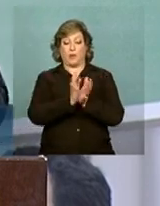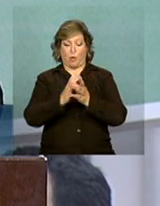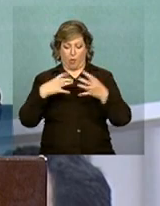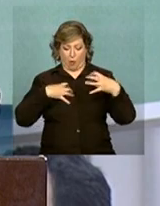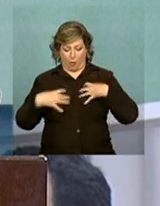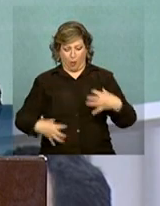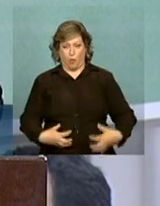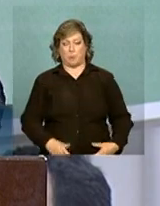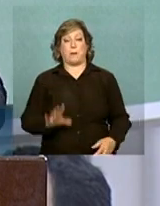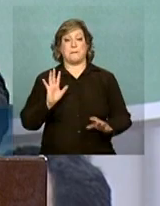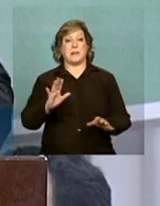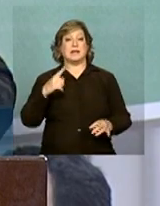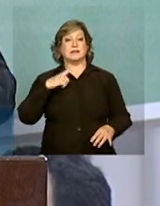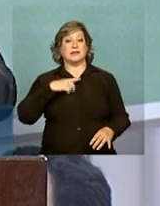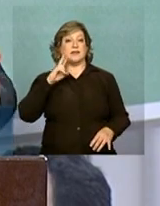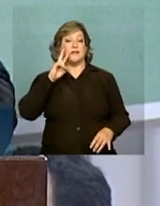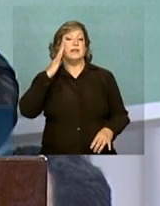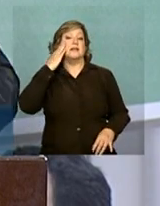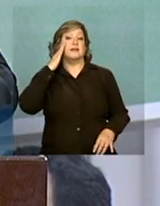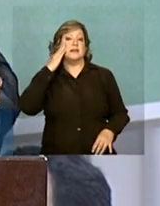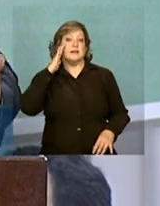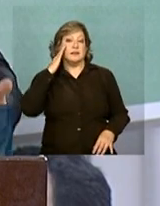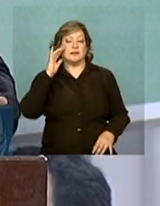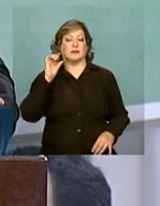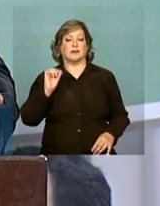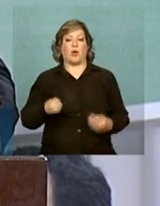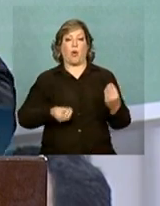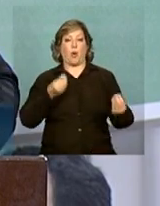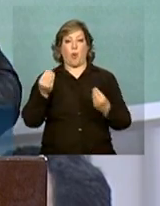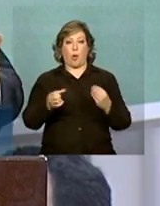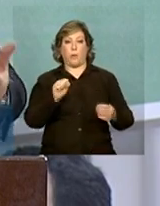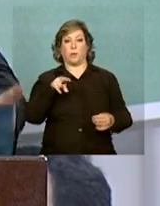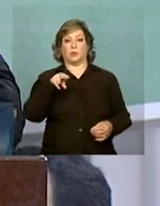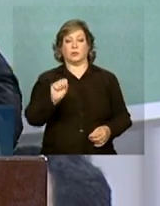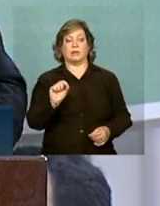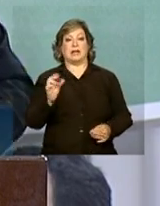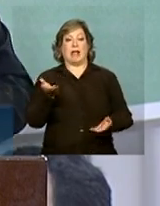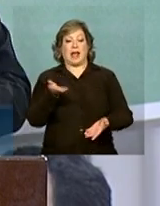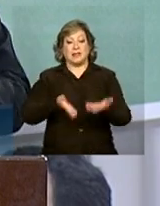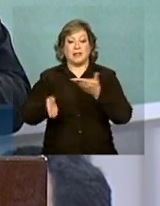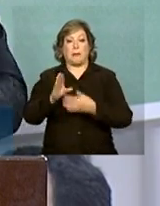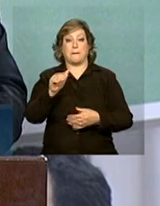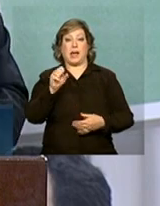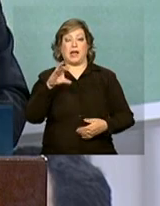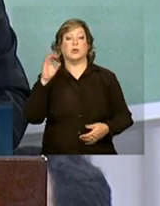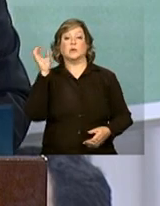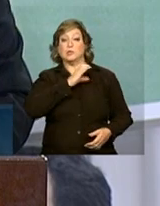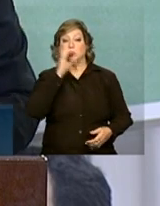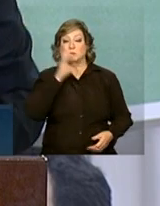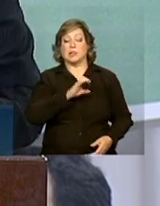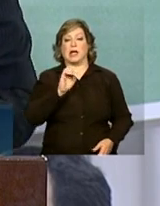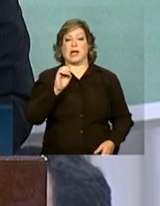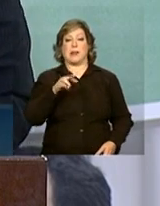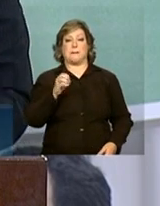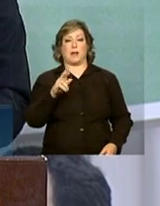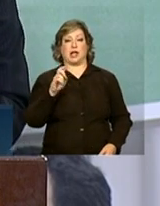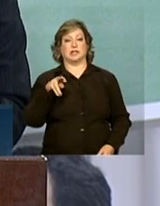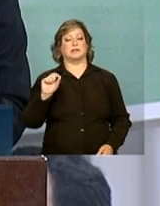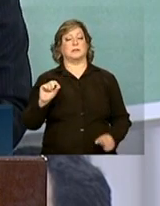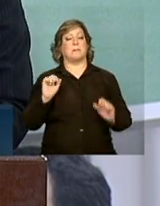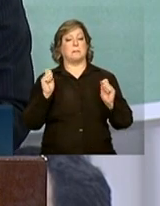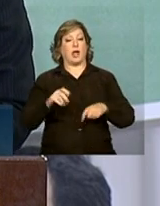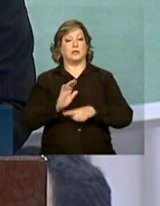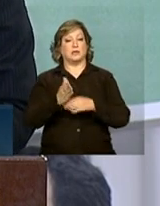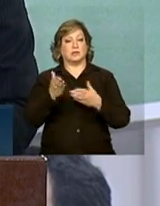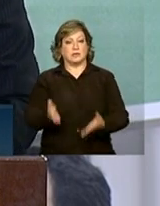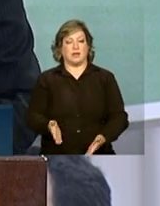humanista integral, que tenha a vivência do Sistema Único de Saúde, da atenção básica, da urgência e emergência, e, portanto, o campo